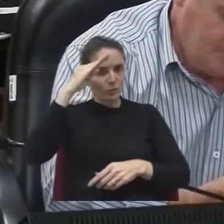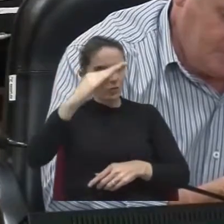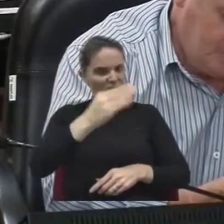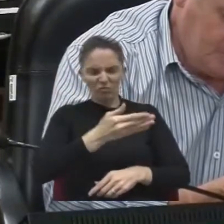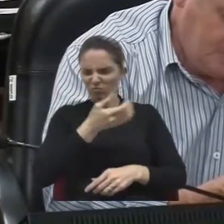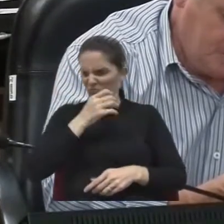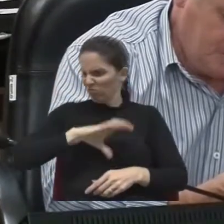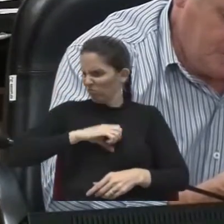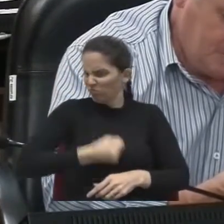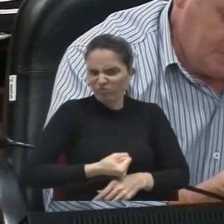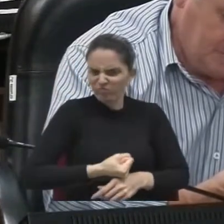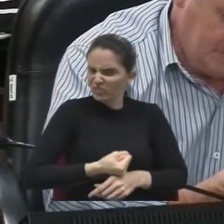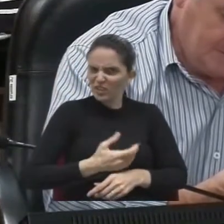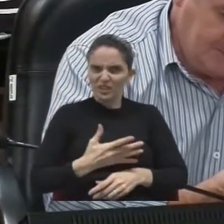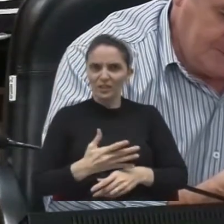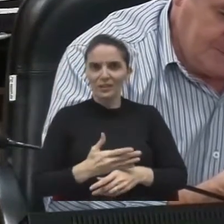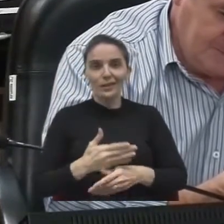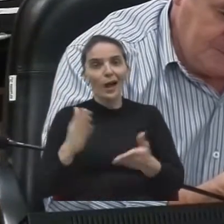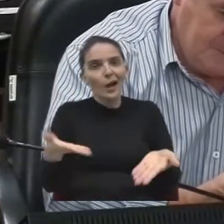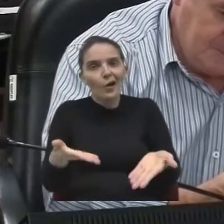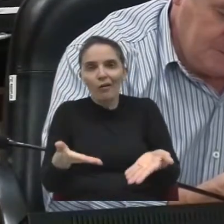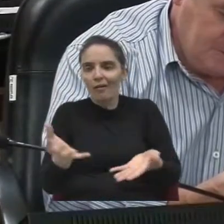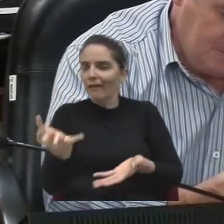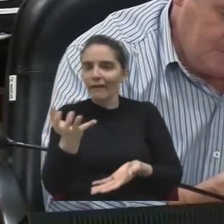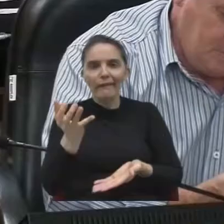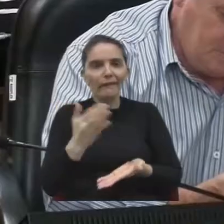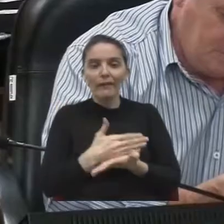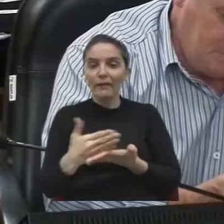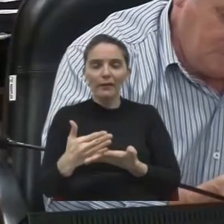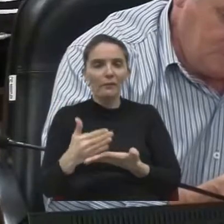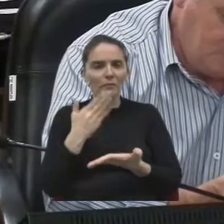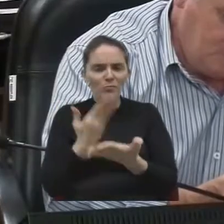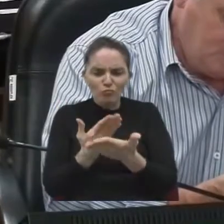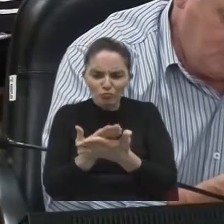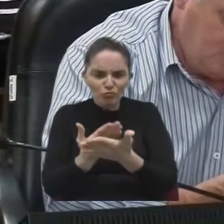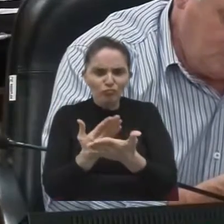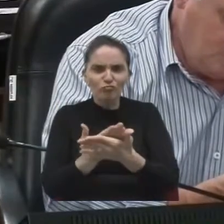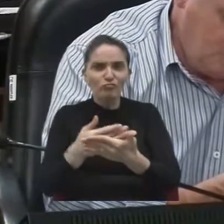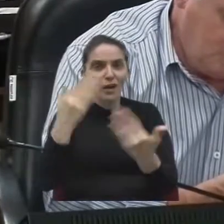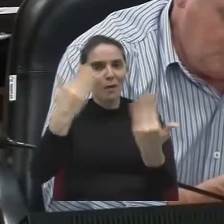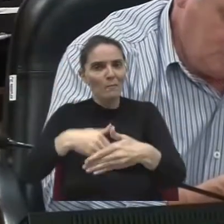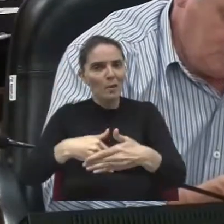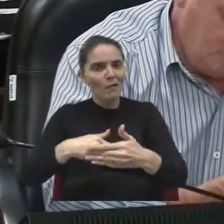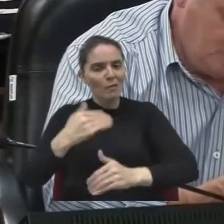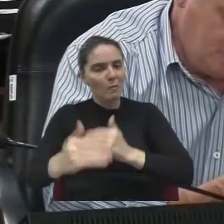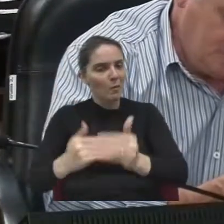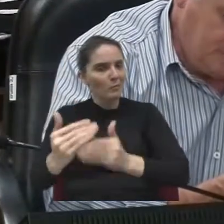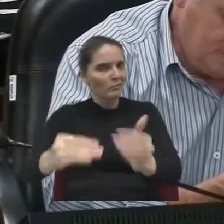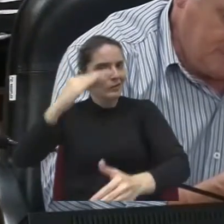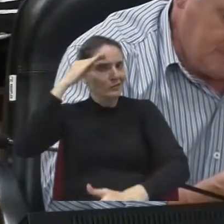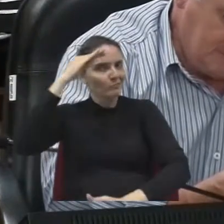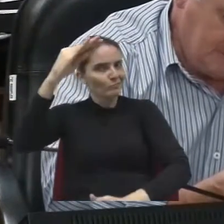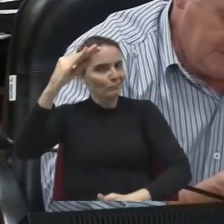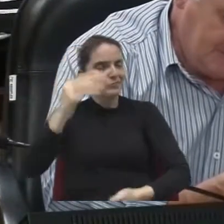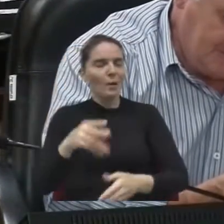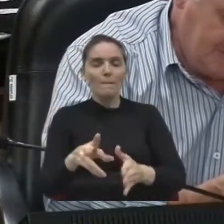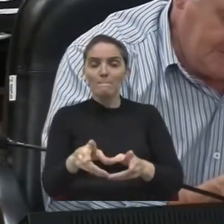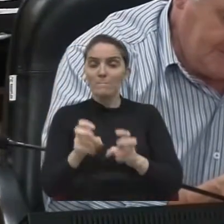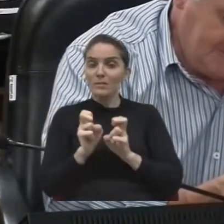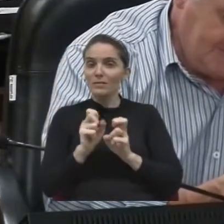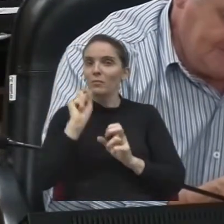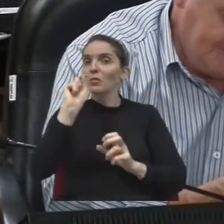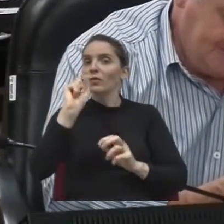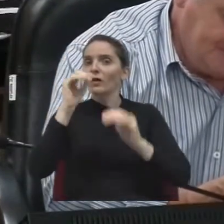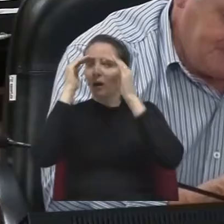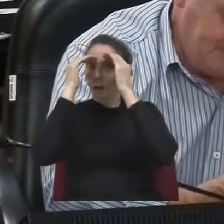seguir carreira. Pegou gosto pela coisa, viu o que significa servir a pátria, viu o que significa ser um